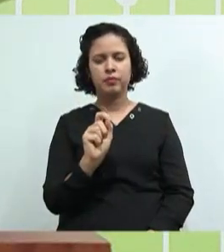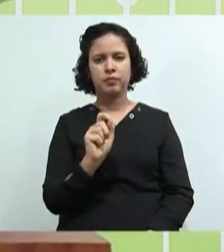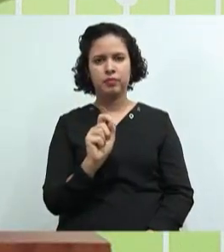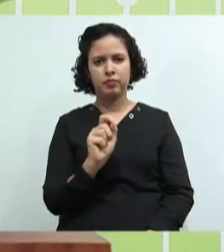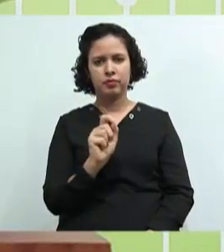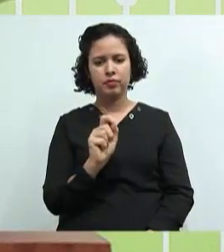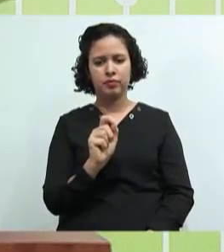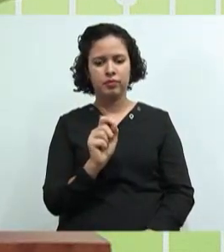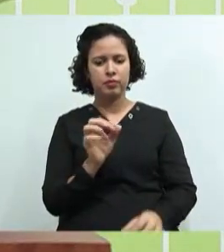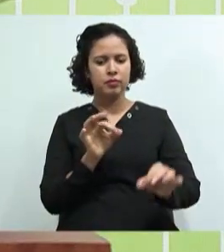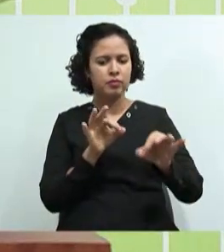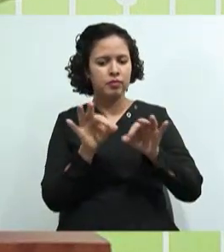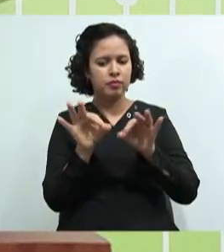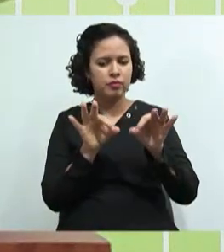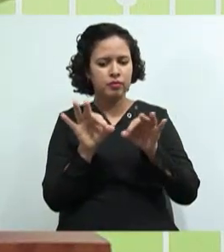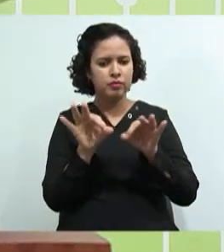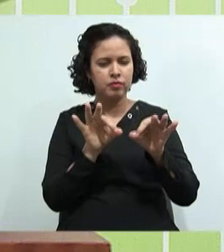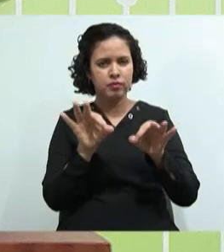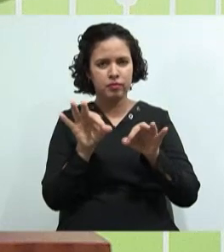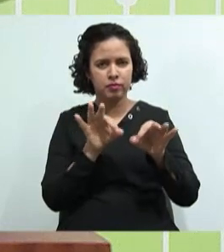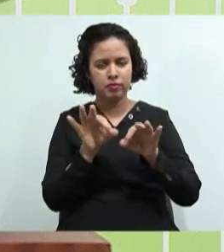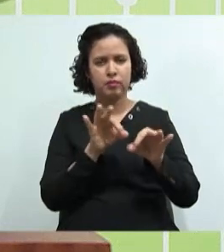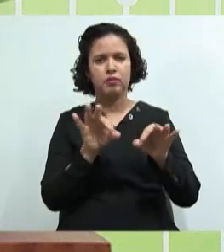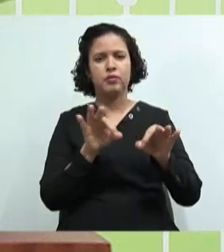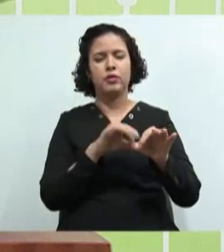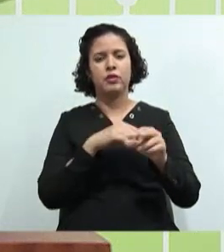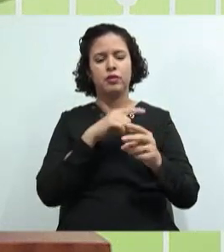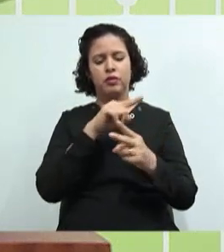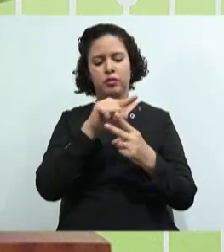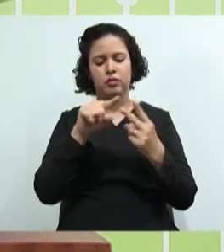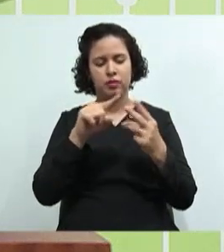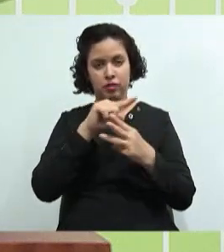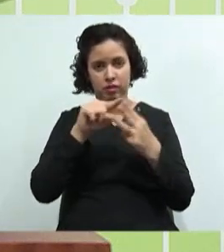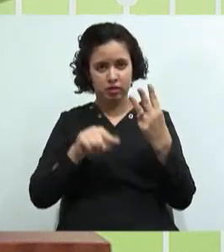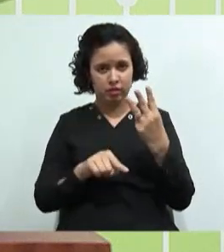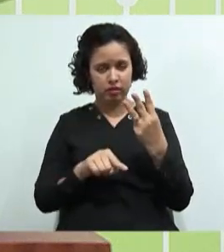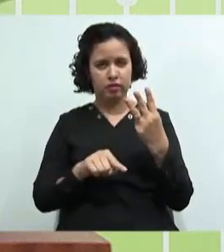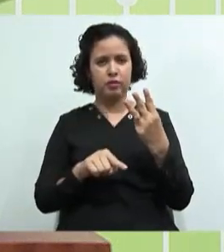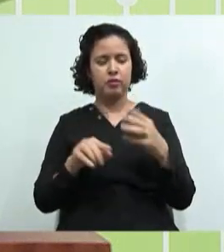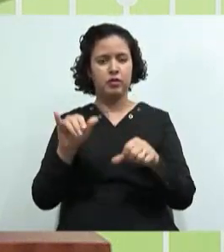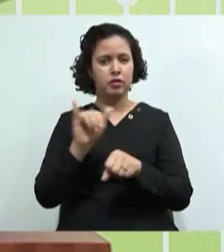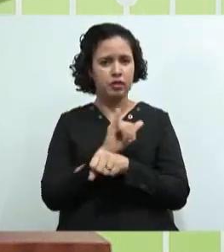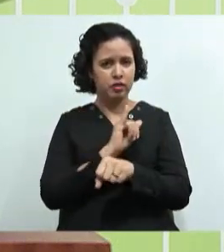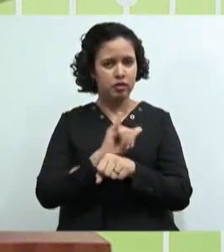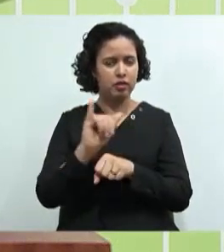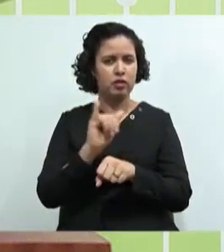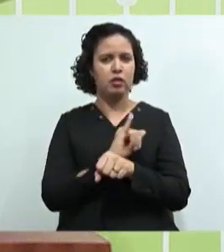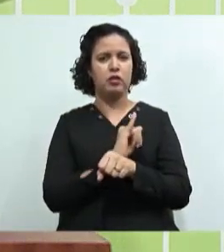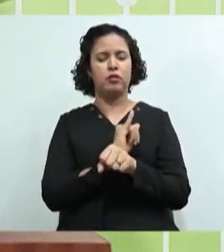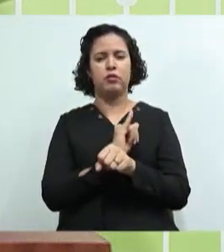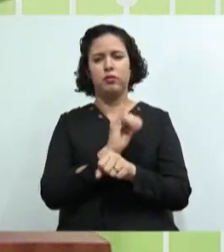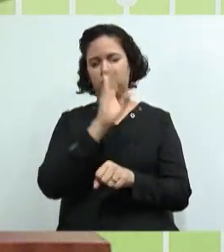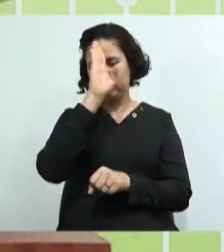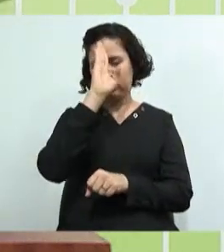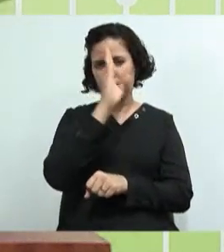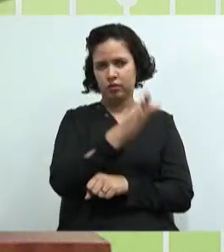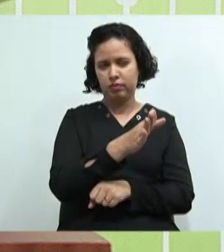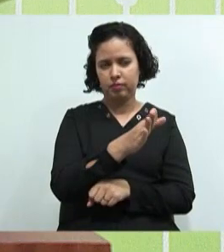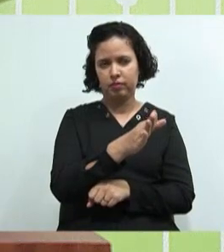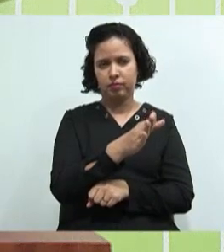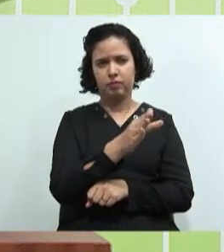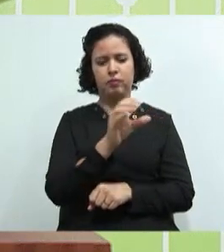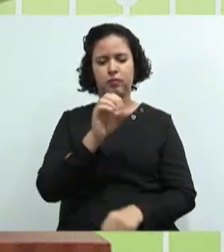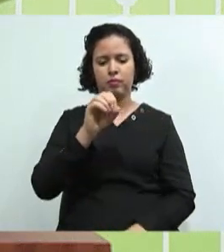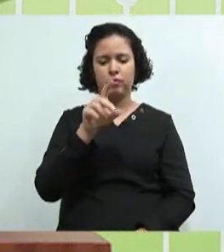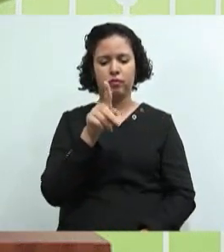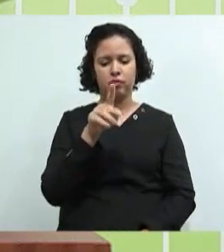bem, planejamento, os 3 tipos de planejamento, sendo estratégico, tático e operacional, a missão,